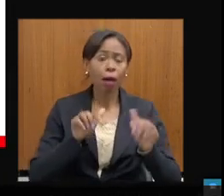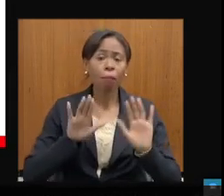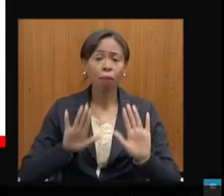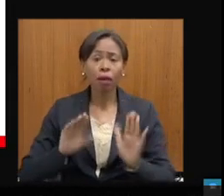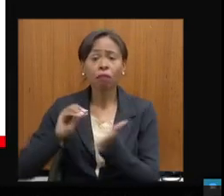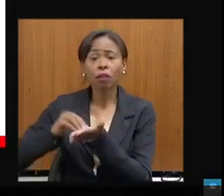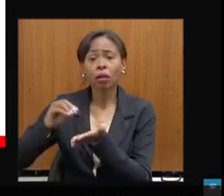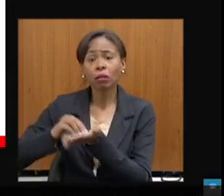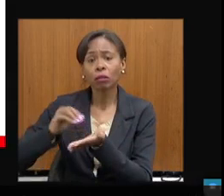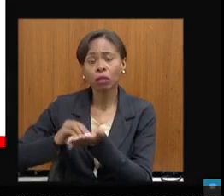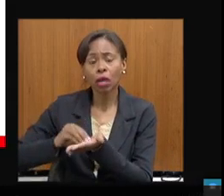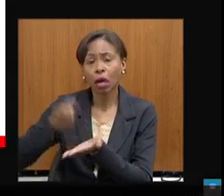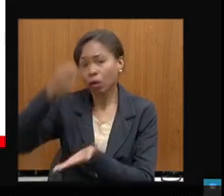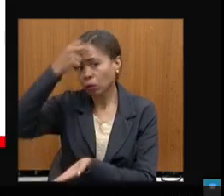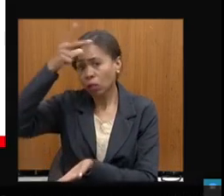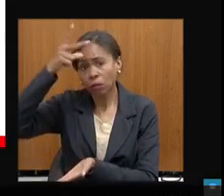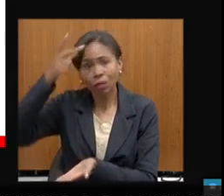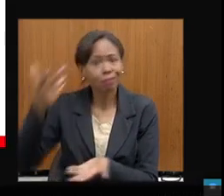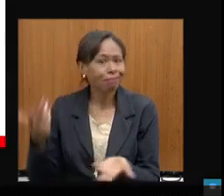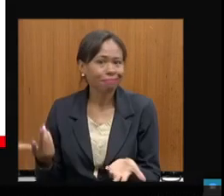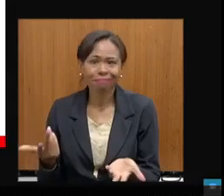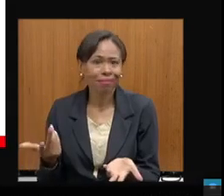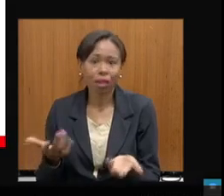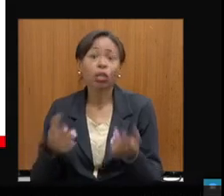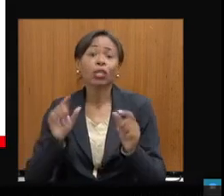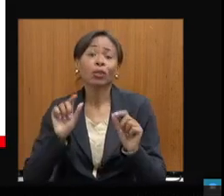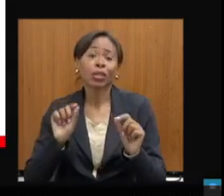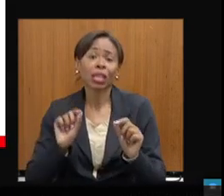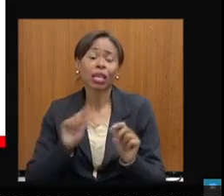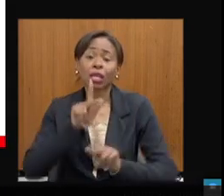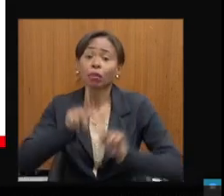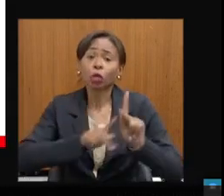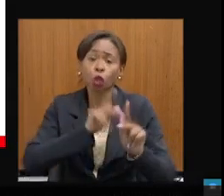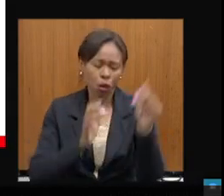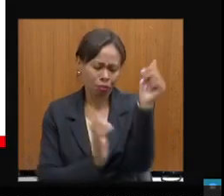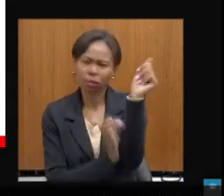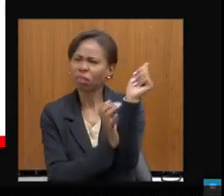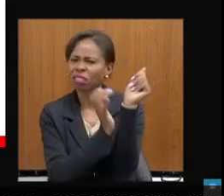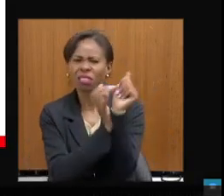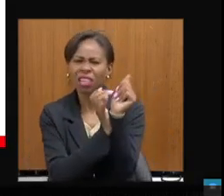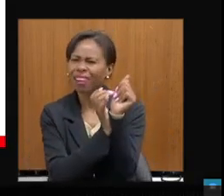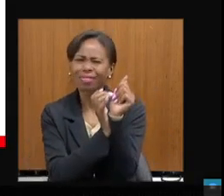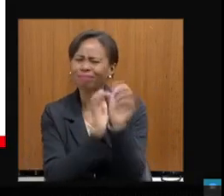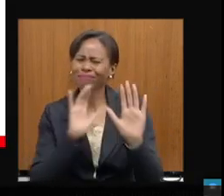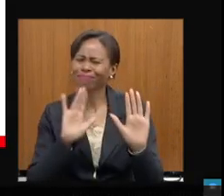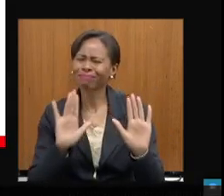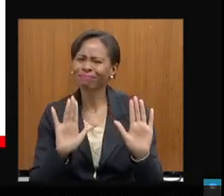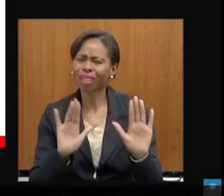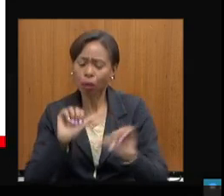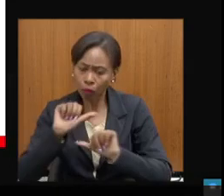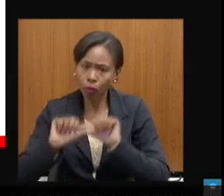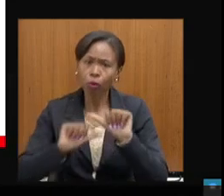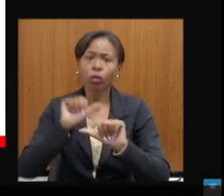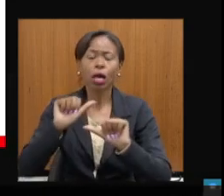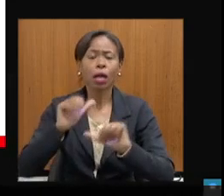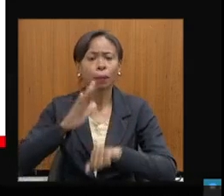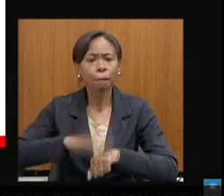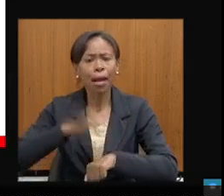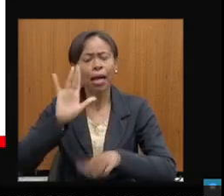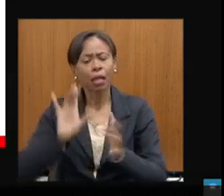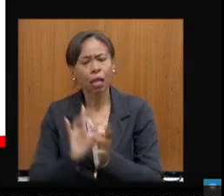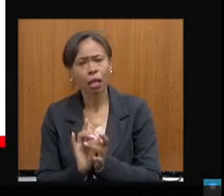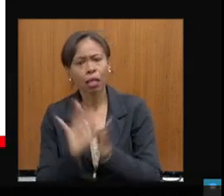de liberdade Econômica que a desburocratizar a vida do cidadão do Empreendedor e consequentemente tornar o ambiente